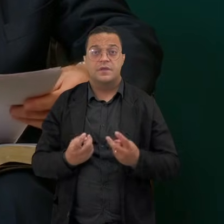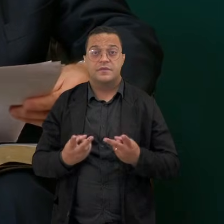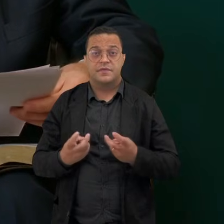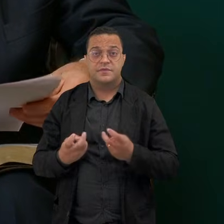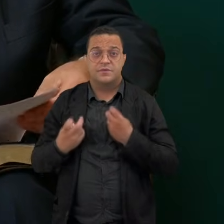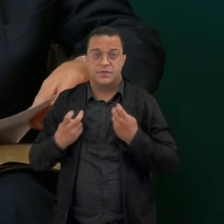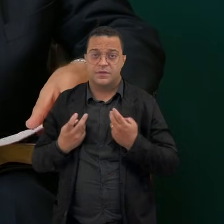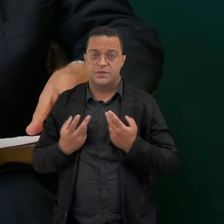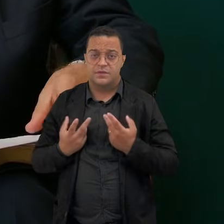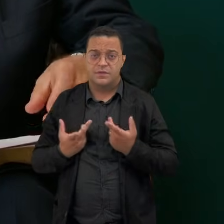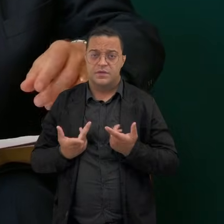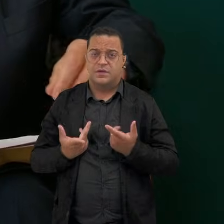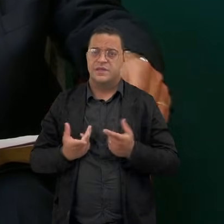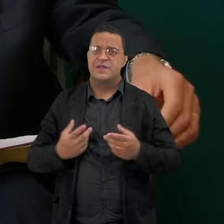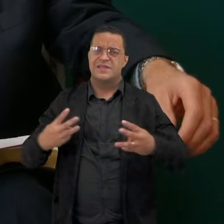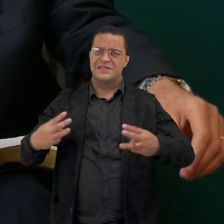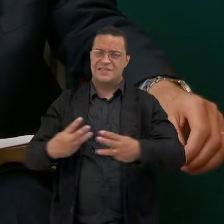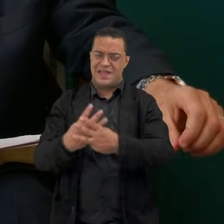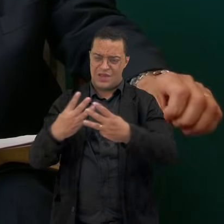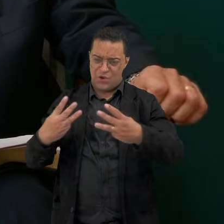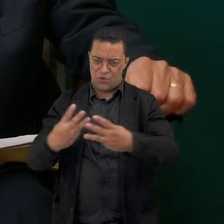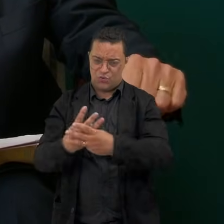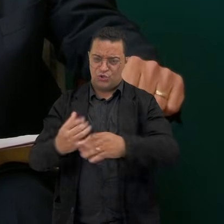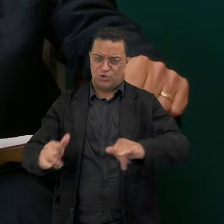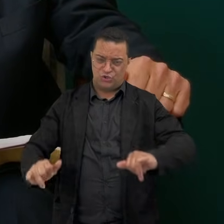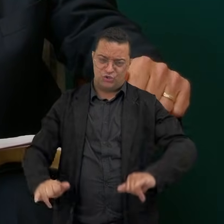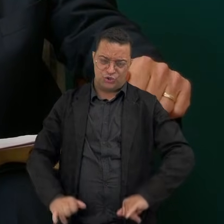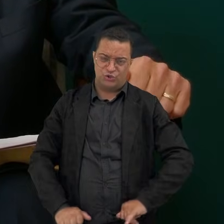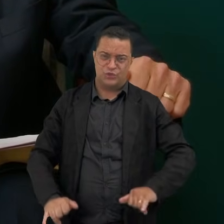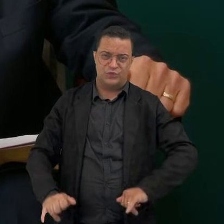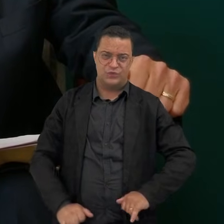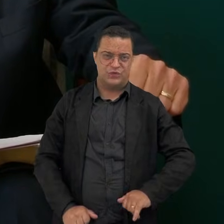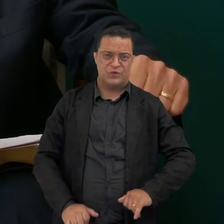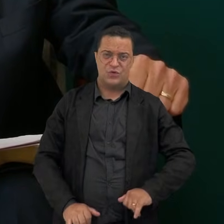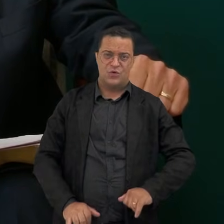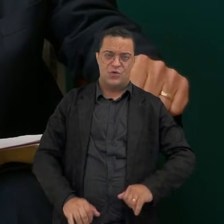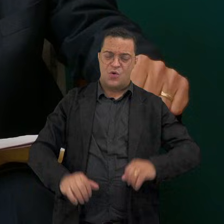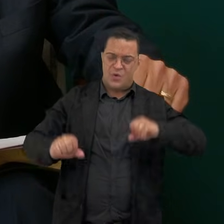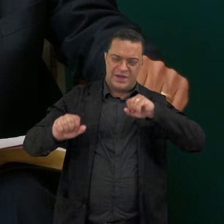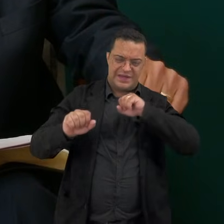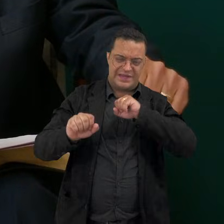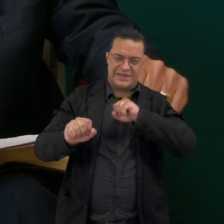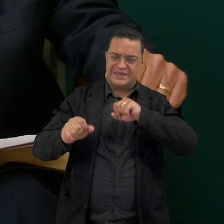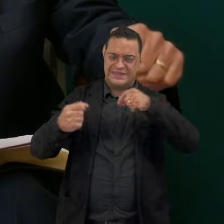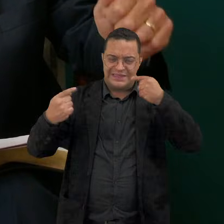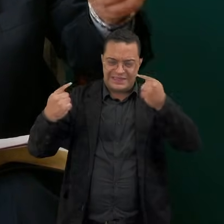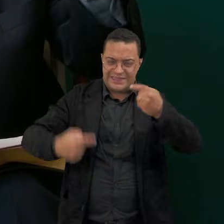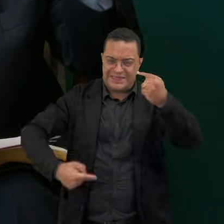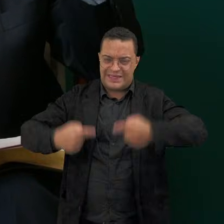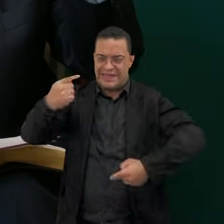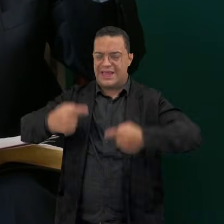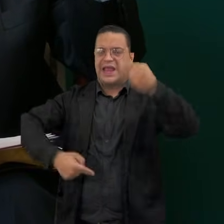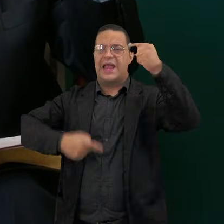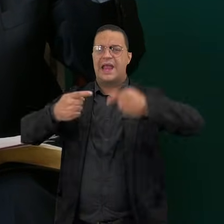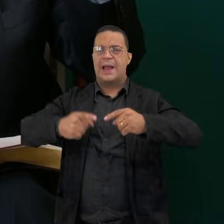de todas as adversidades que Israel enfrentou,